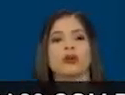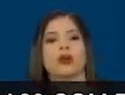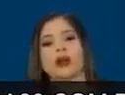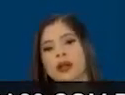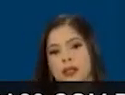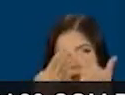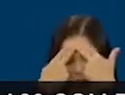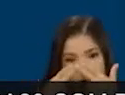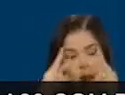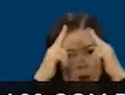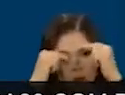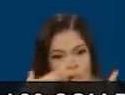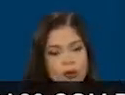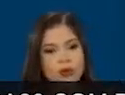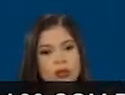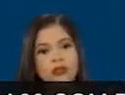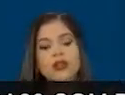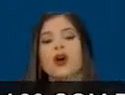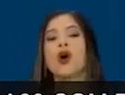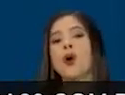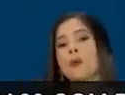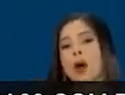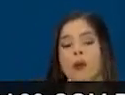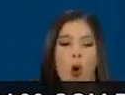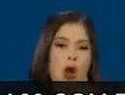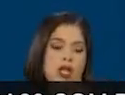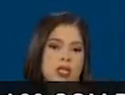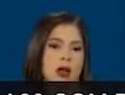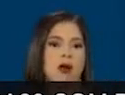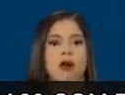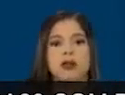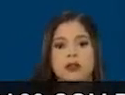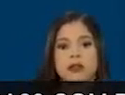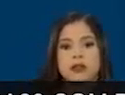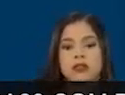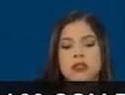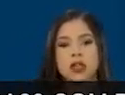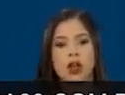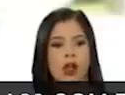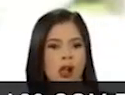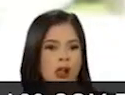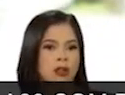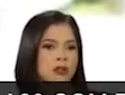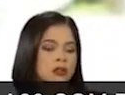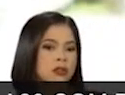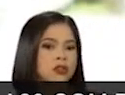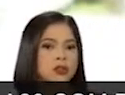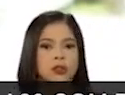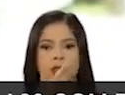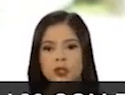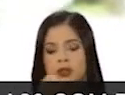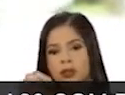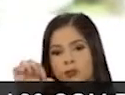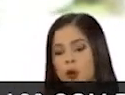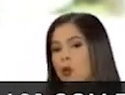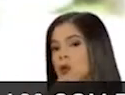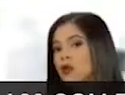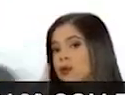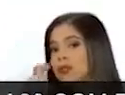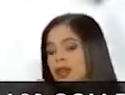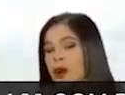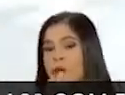traumatologia, neurocirurgia, cirurgia cardiovascular e cirurgia do aparelho digestivo. Em 2009, os homens eram